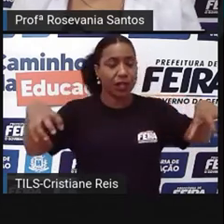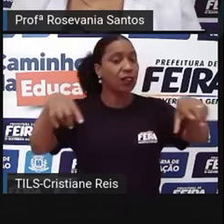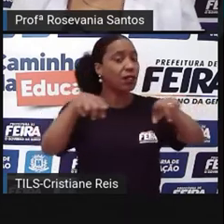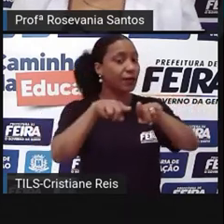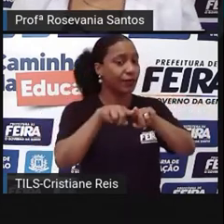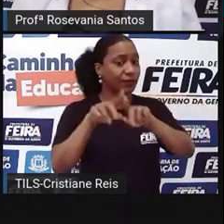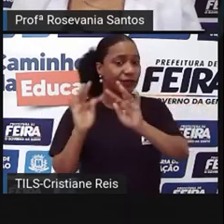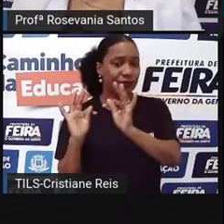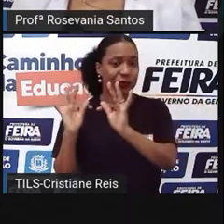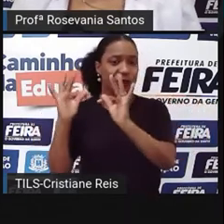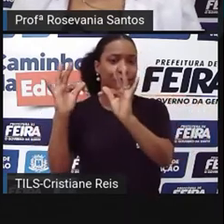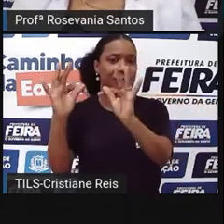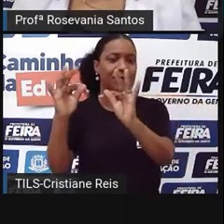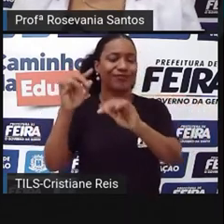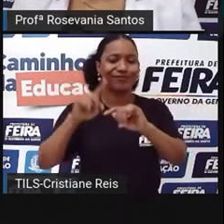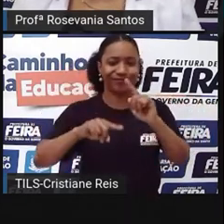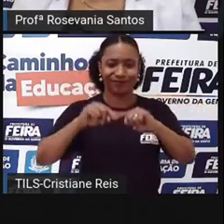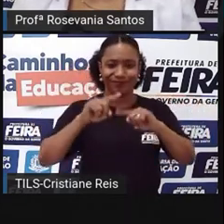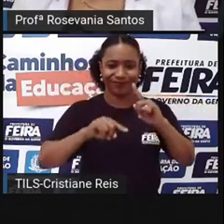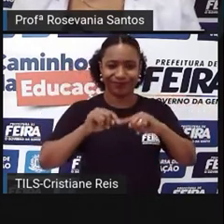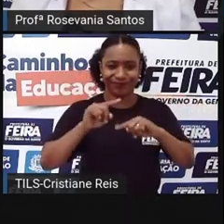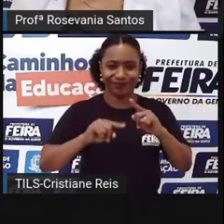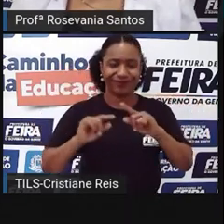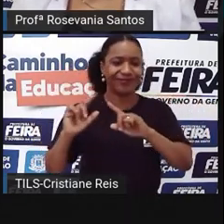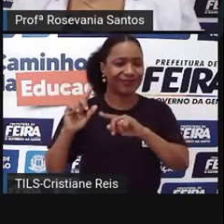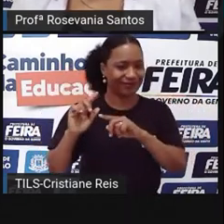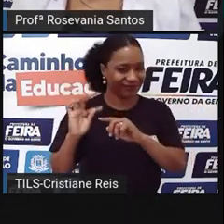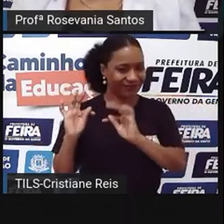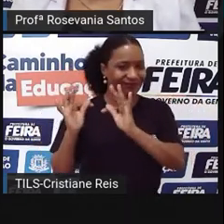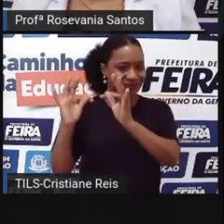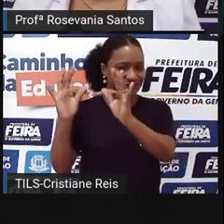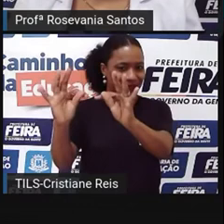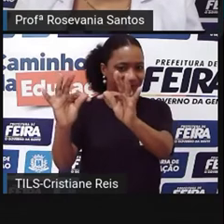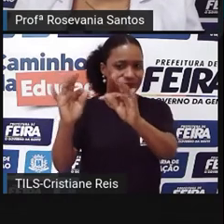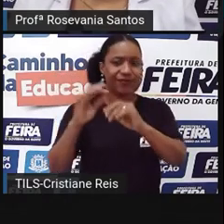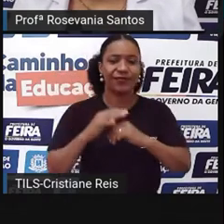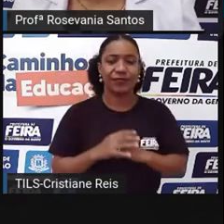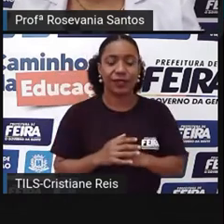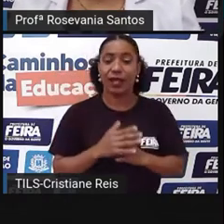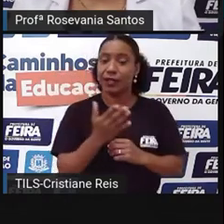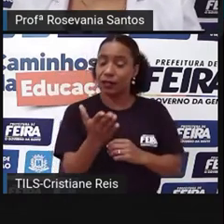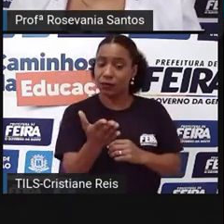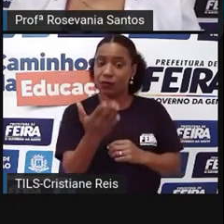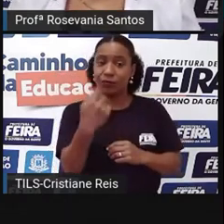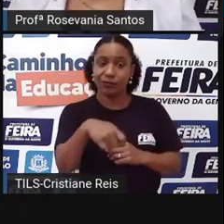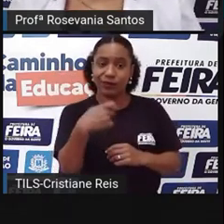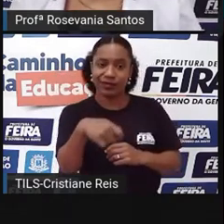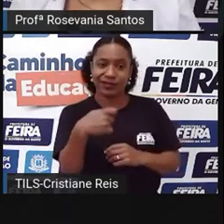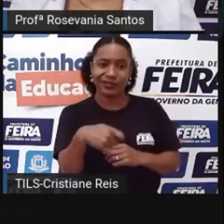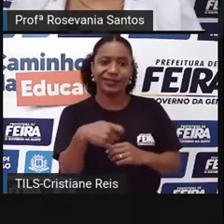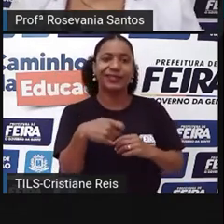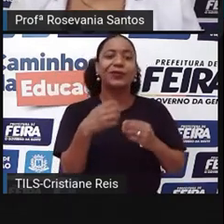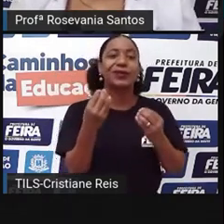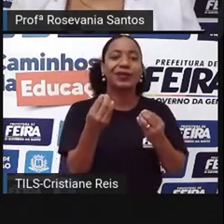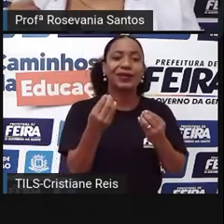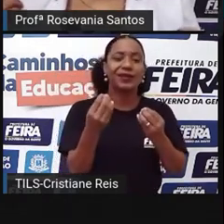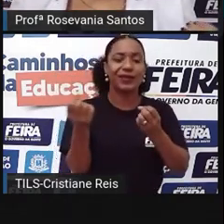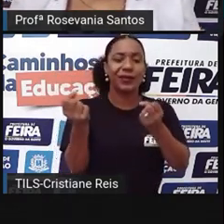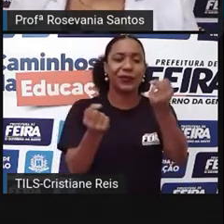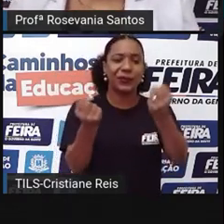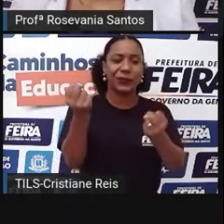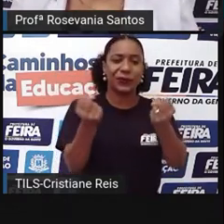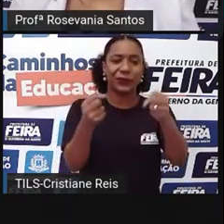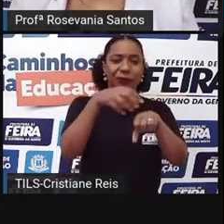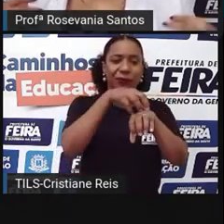tecnológicos. Aí, o que é que favorece isso? Um bom sistema de transporte. Aqui eu coloquei os transportes